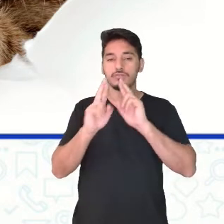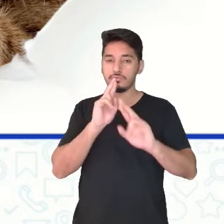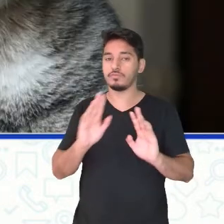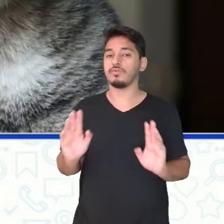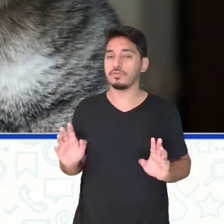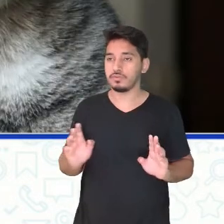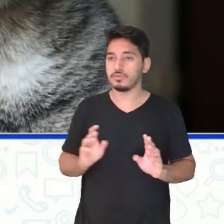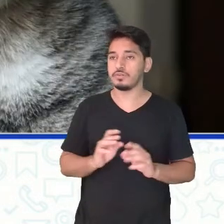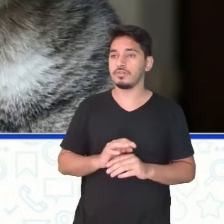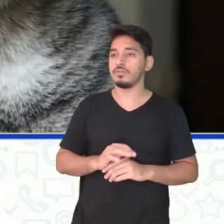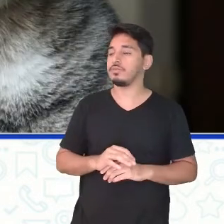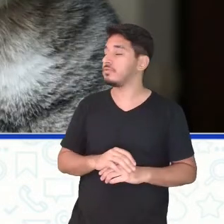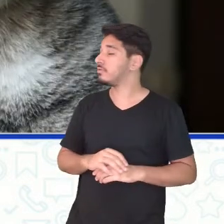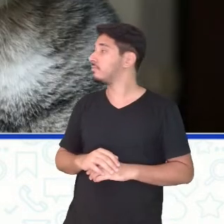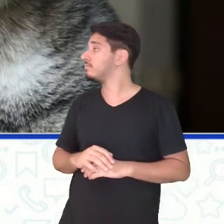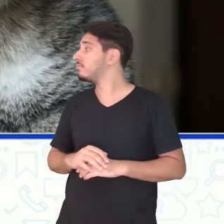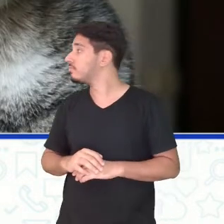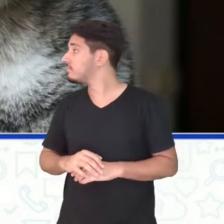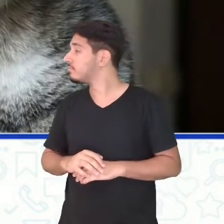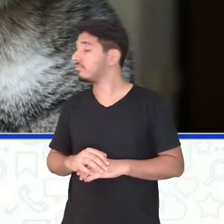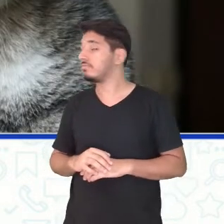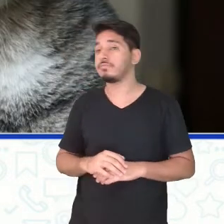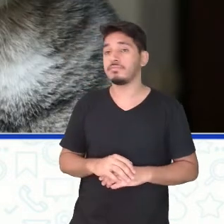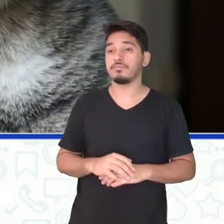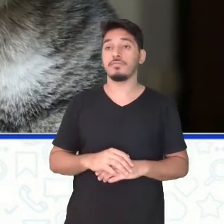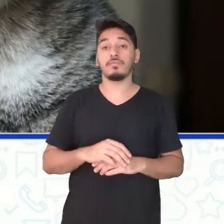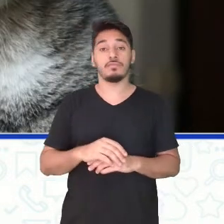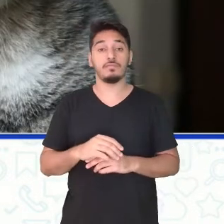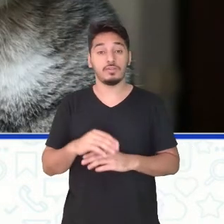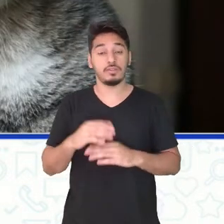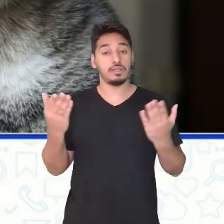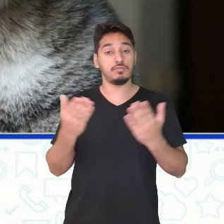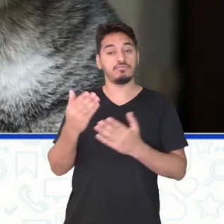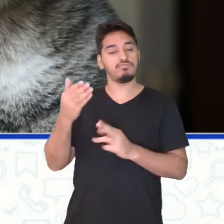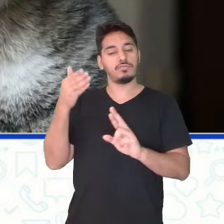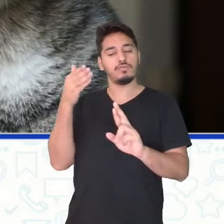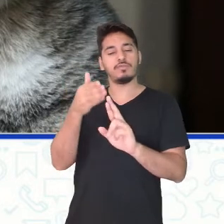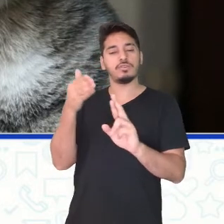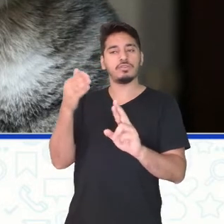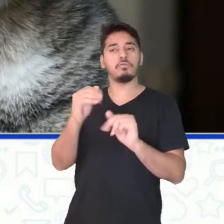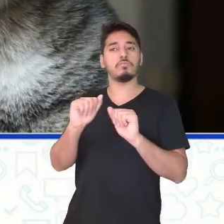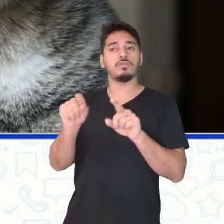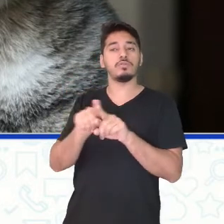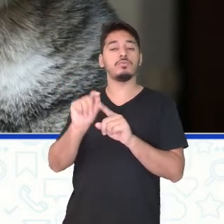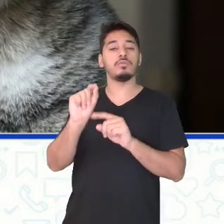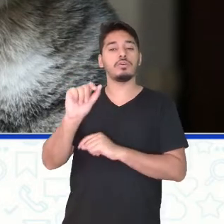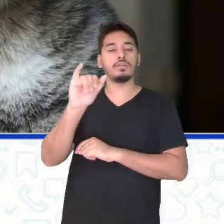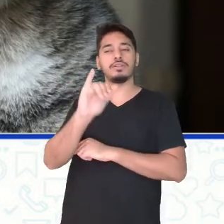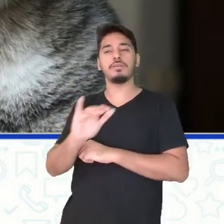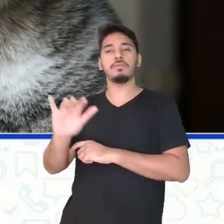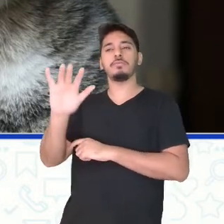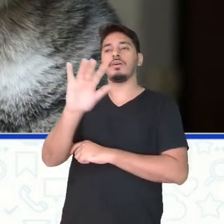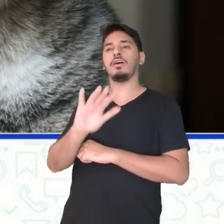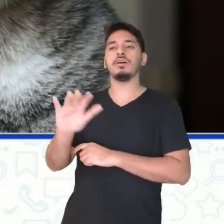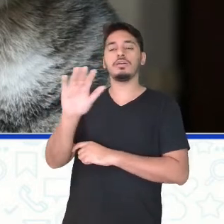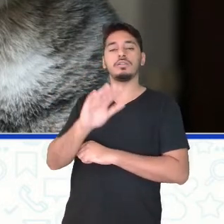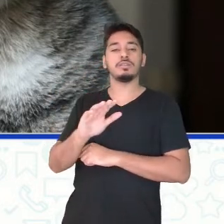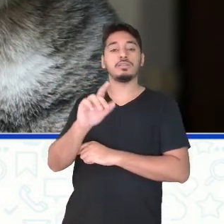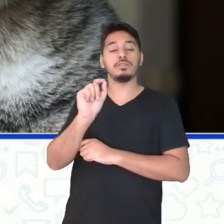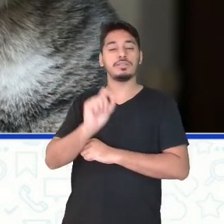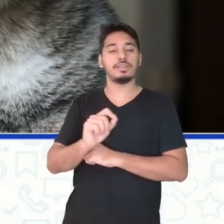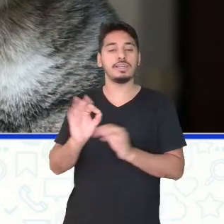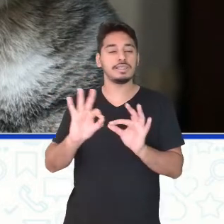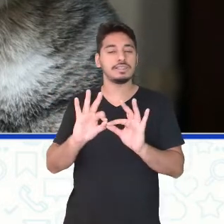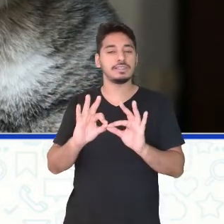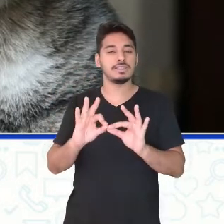agitada e falando com vocês. A coesão referencial também pode ser feita por figuras de sintaxe. A gente vai também conhecer